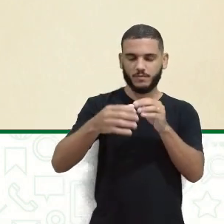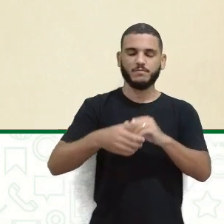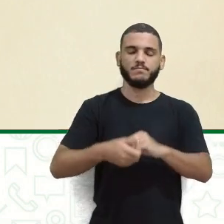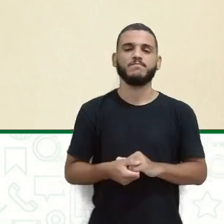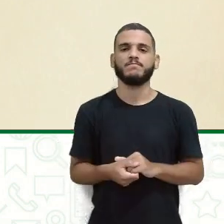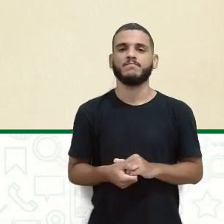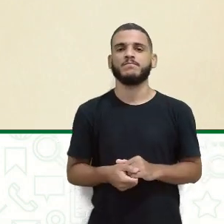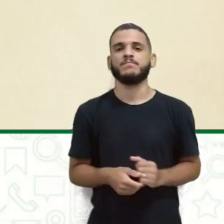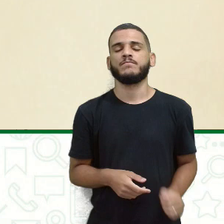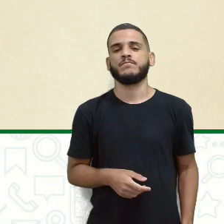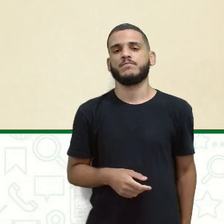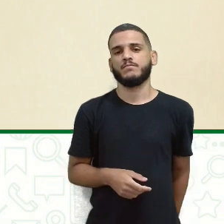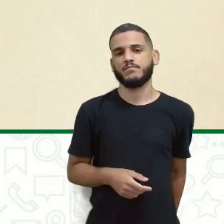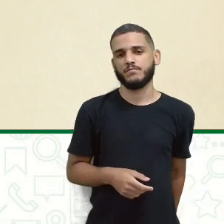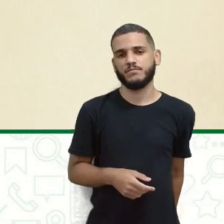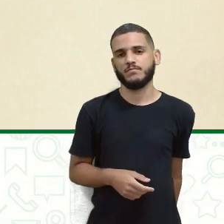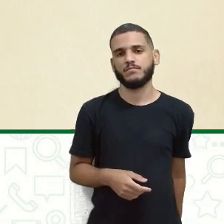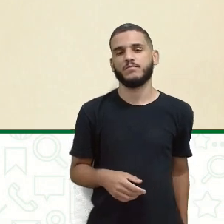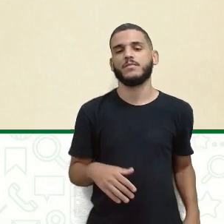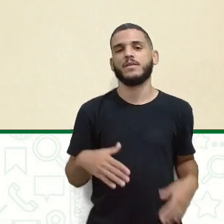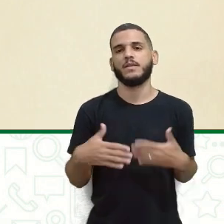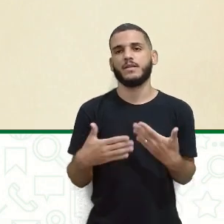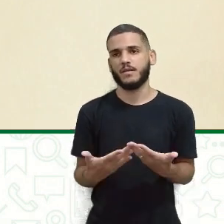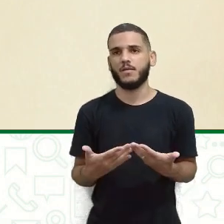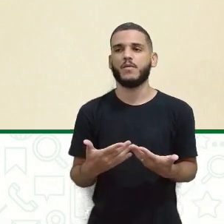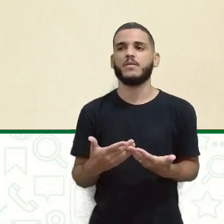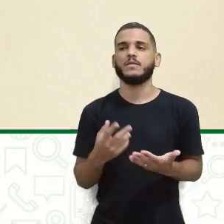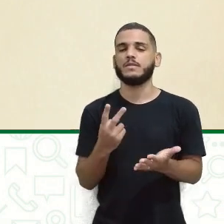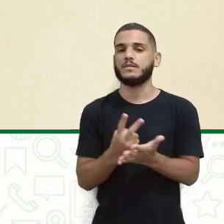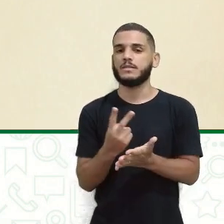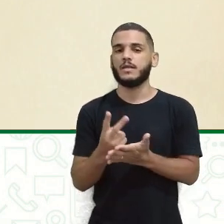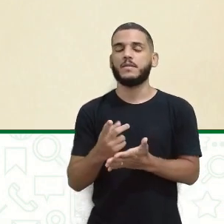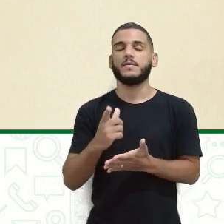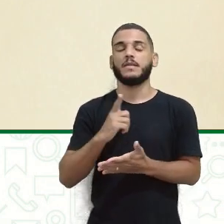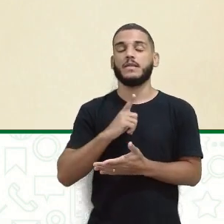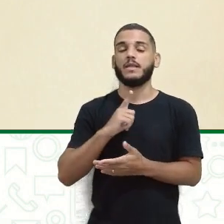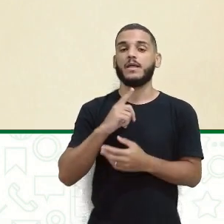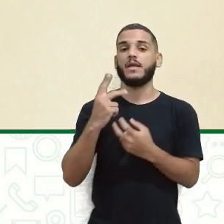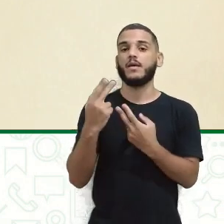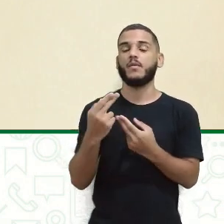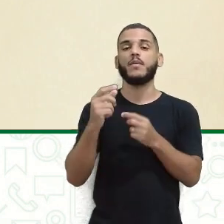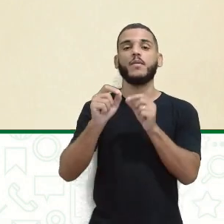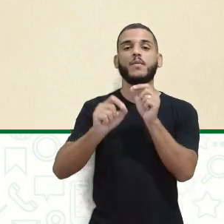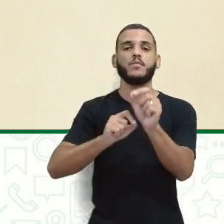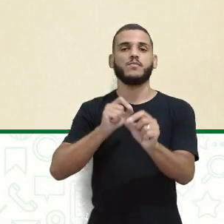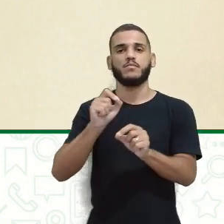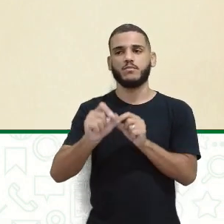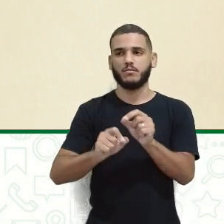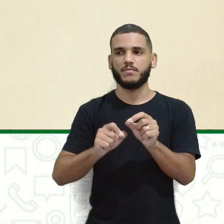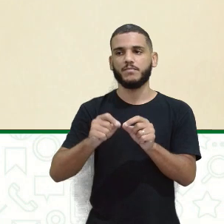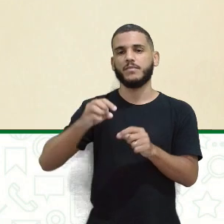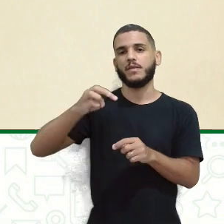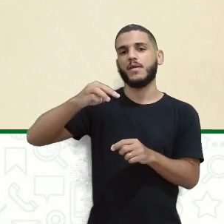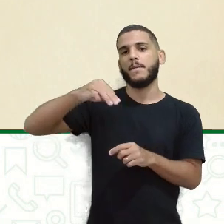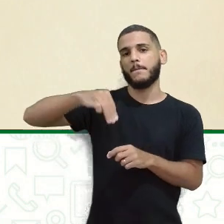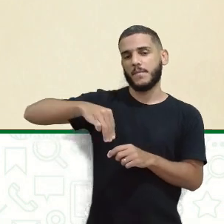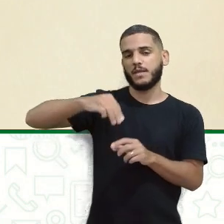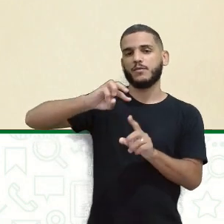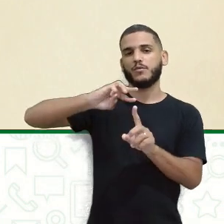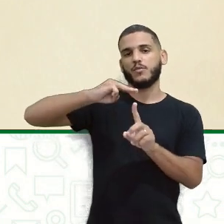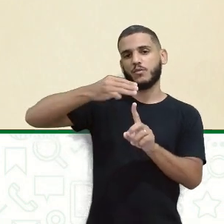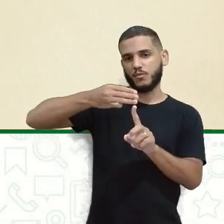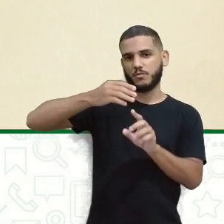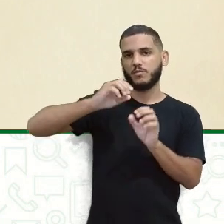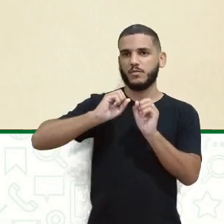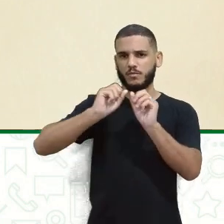né? E isso, uma vezes a outra, vai me dar exatamente metro cúbico,